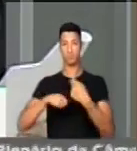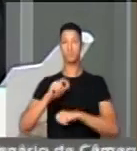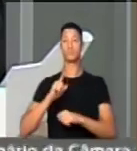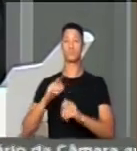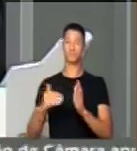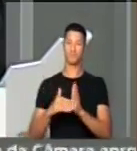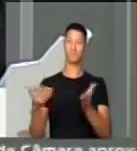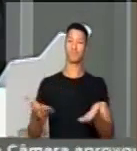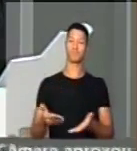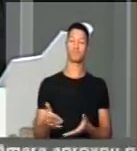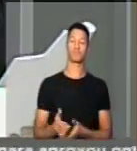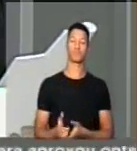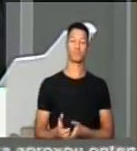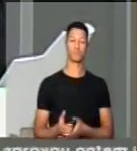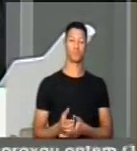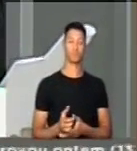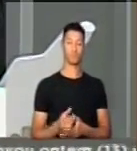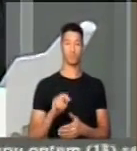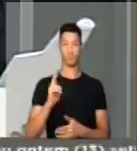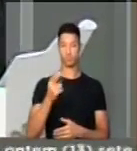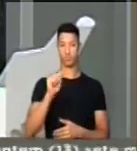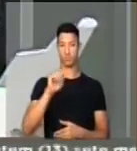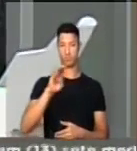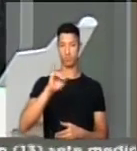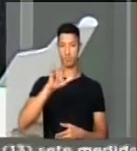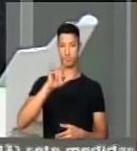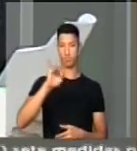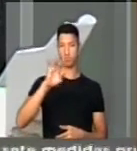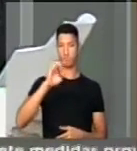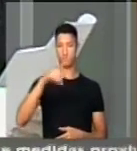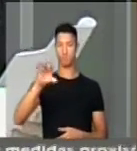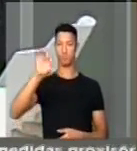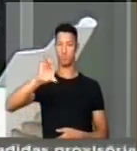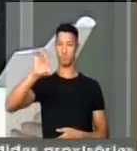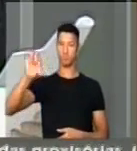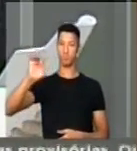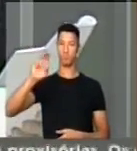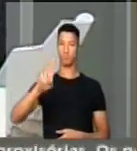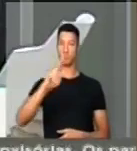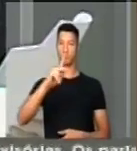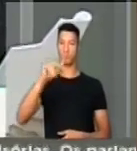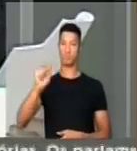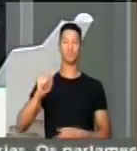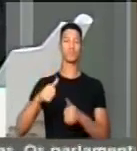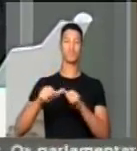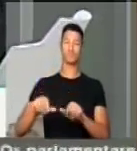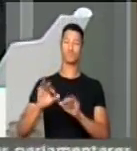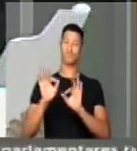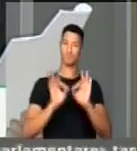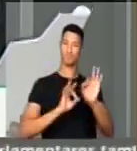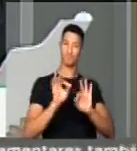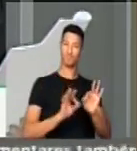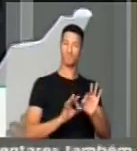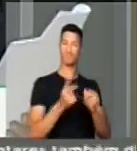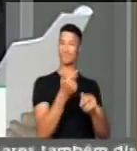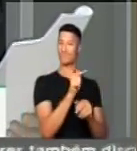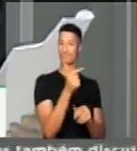até agora, habilitação de 99 UPAs que estavam funcionando